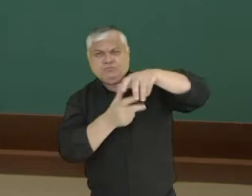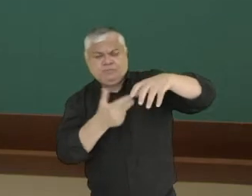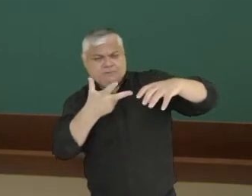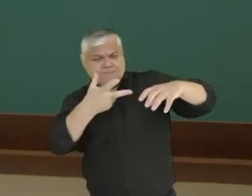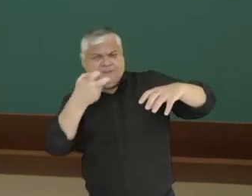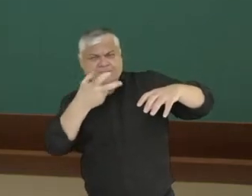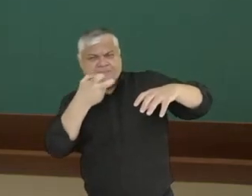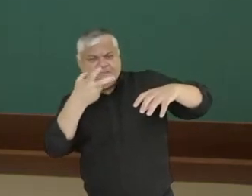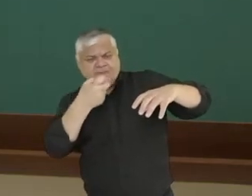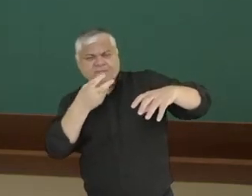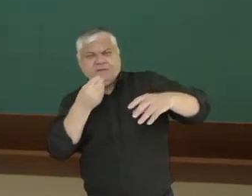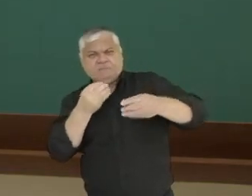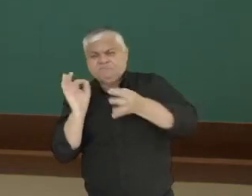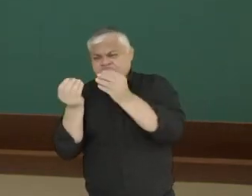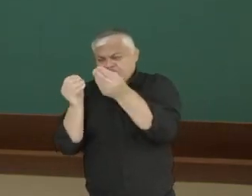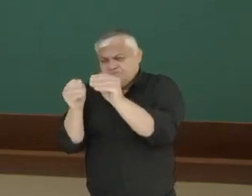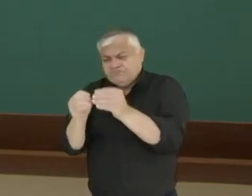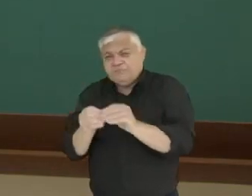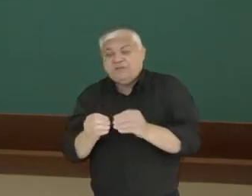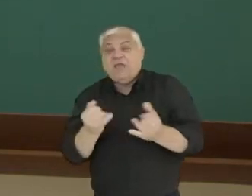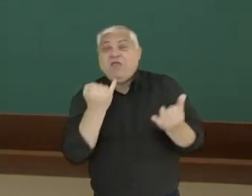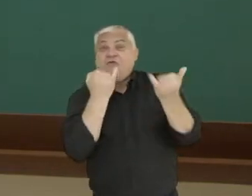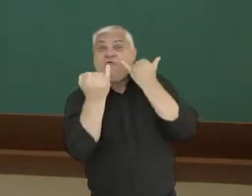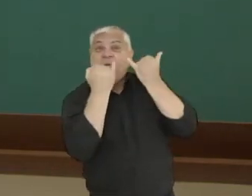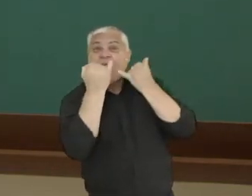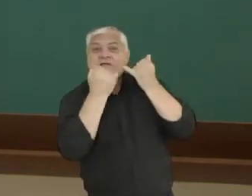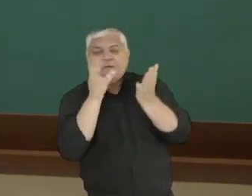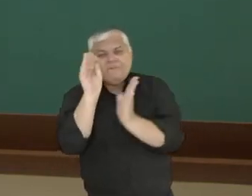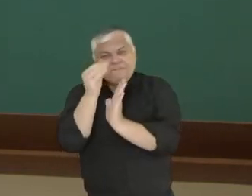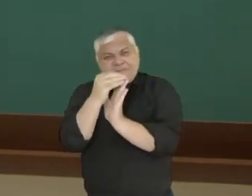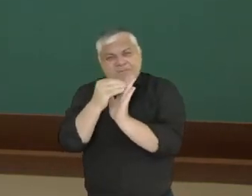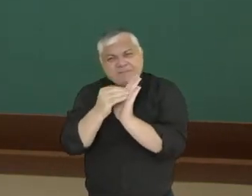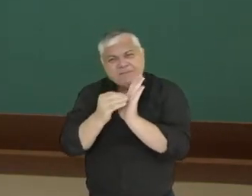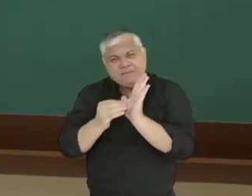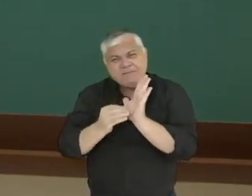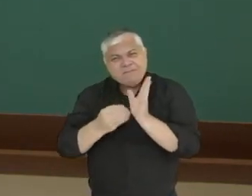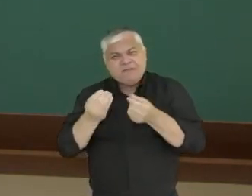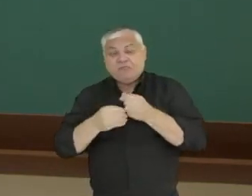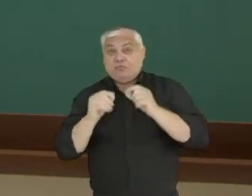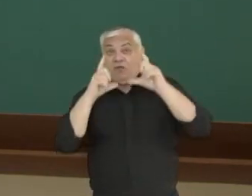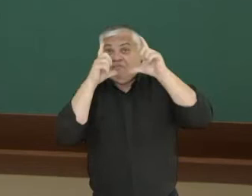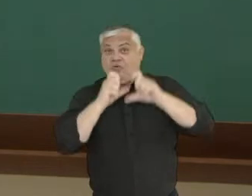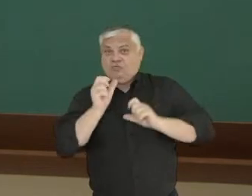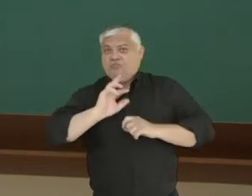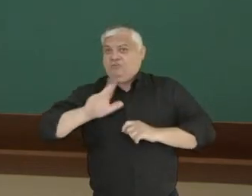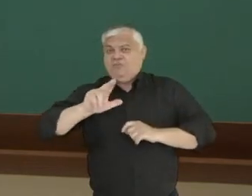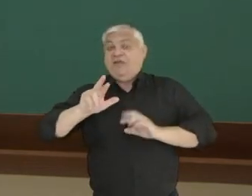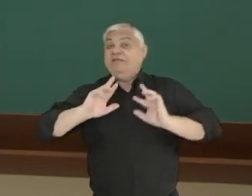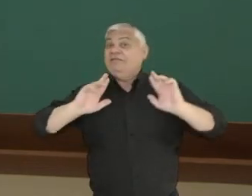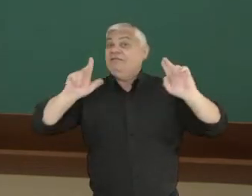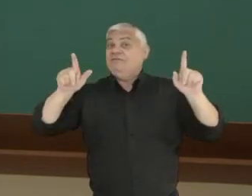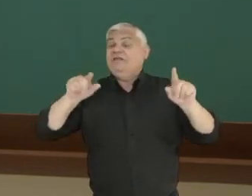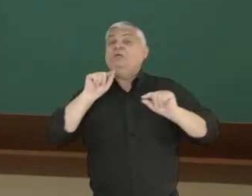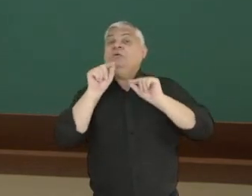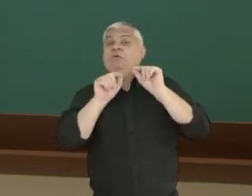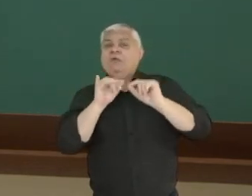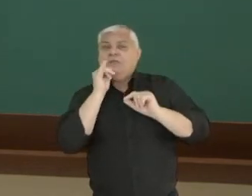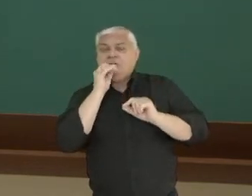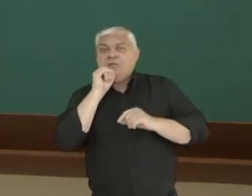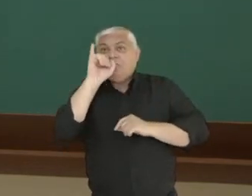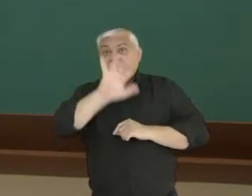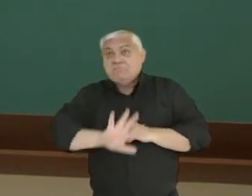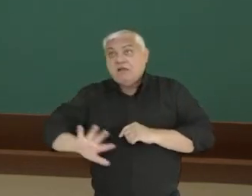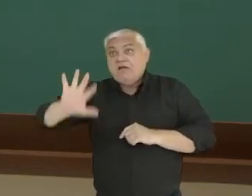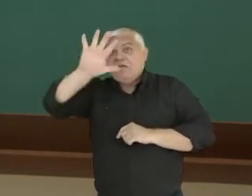faz um processamento. Então não se tratam exatamente de fotografias aéreas, mas tratam-se de imagens que